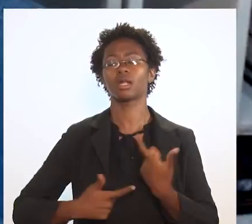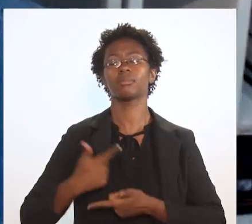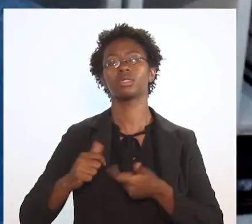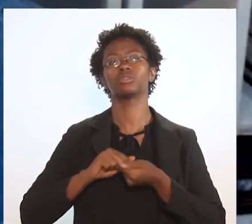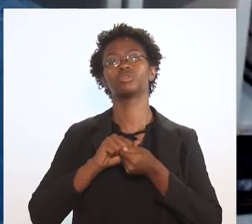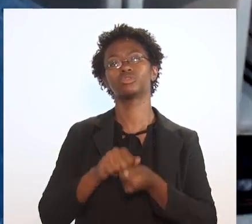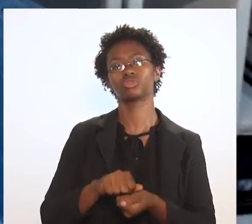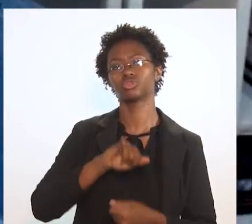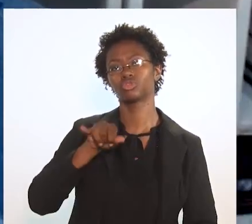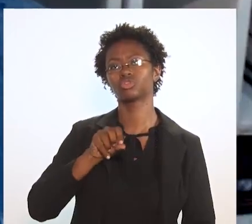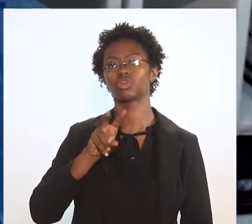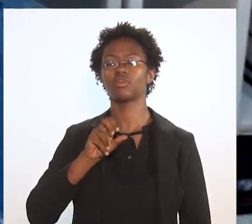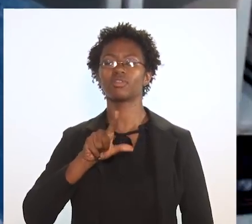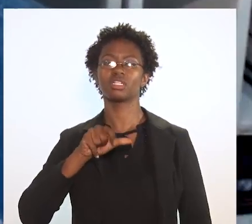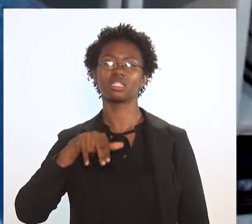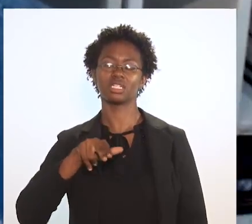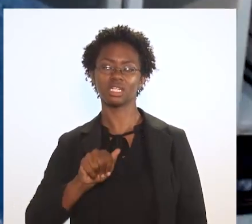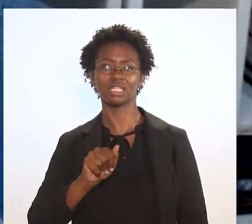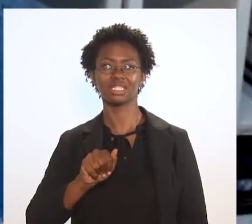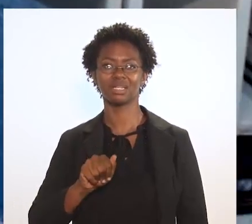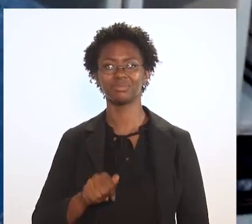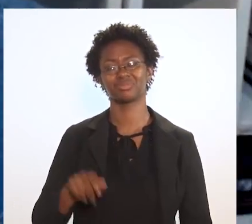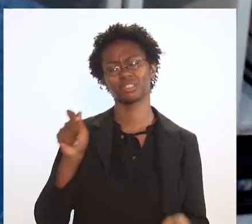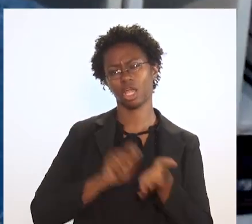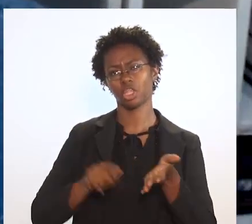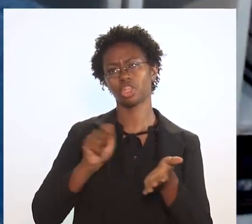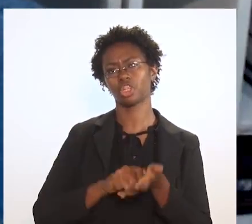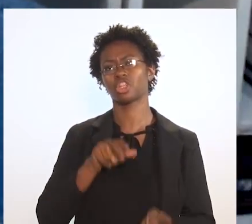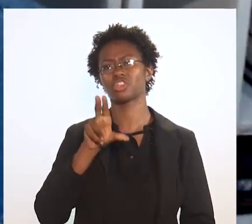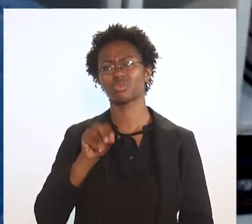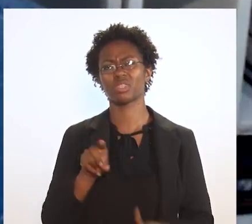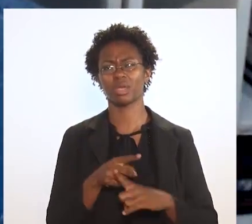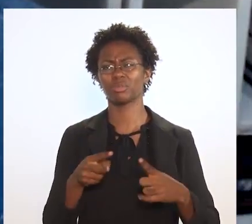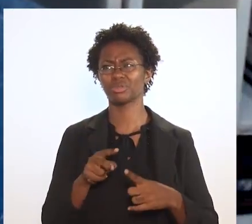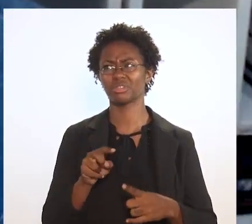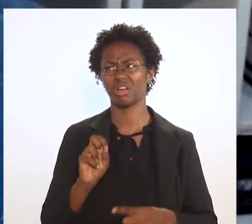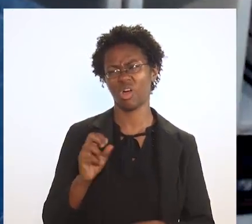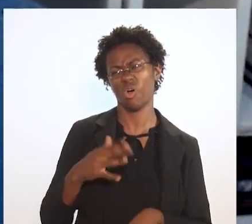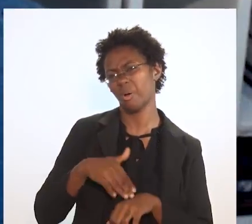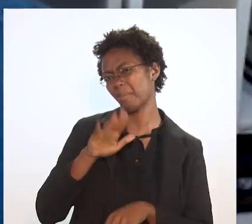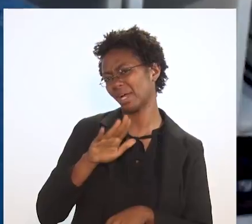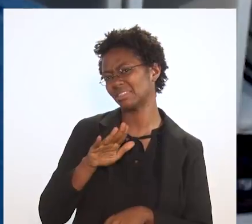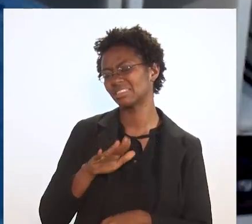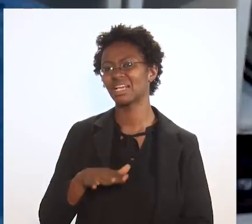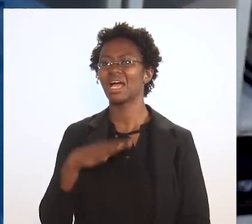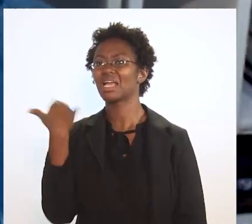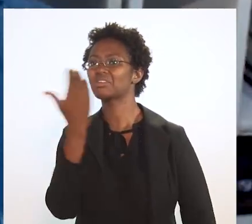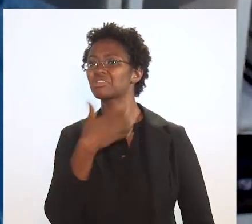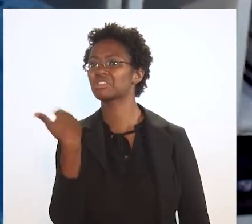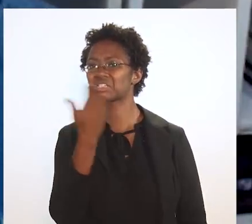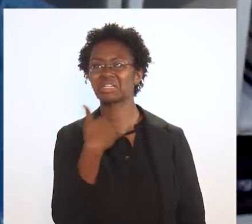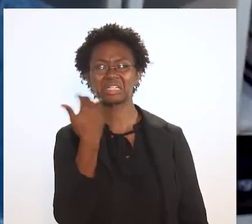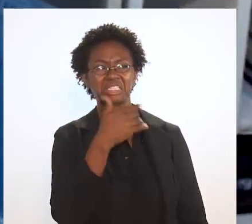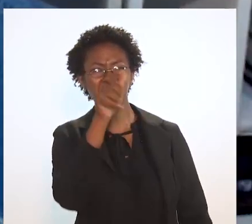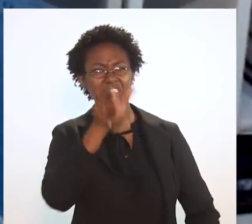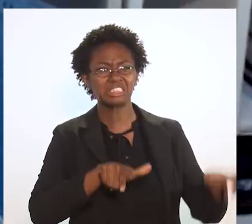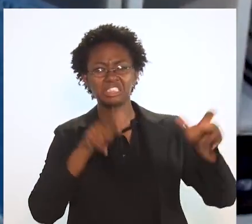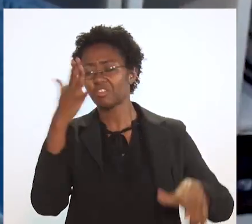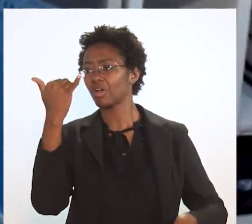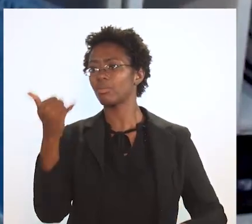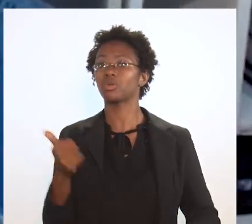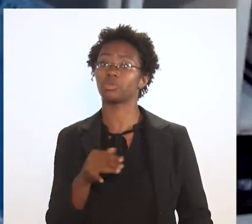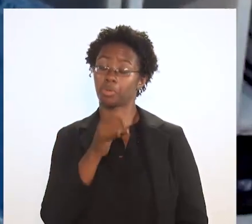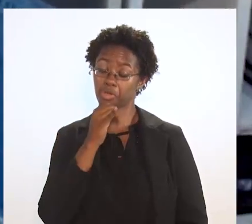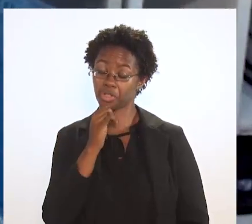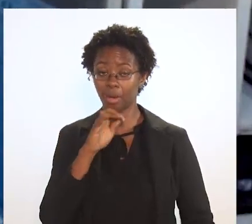Sombrinha e Jovelina Pérola Negra. É autor de 50 canções, ou mais, interpretadas por grupos e